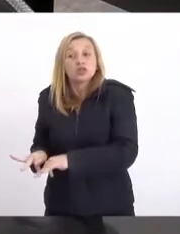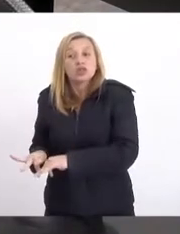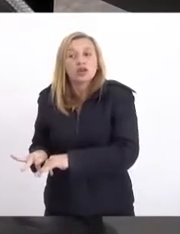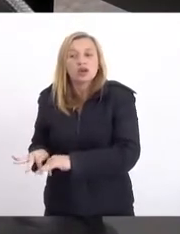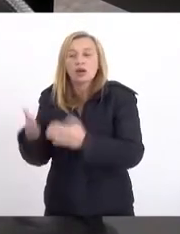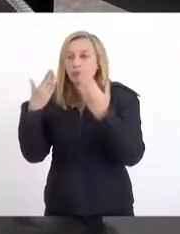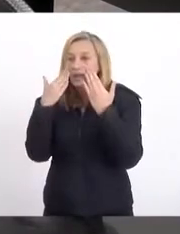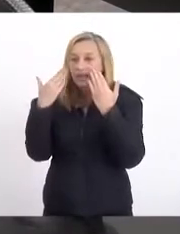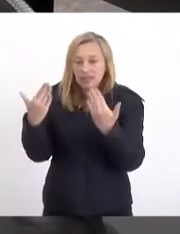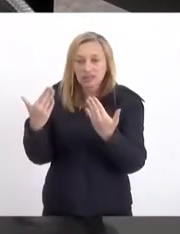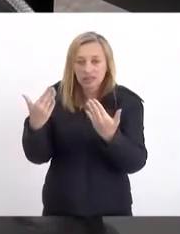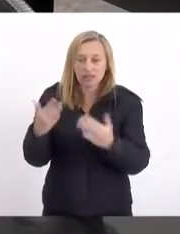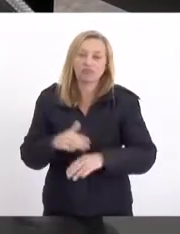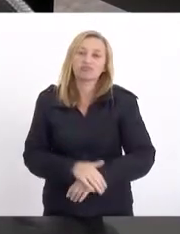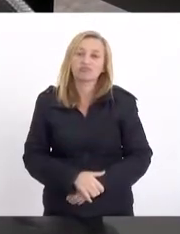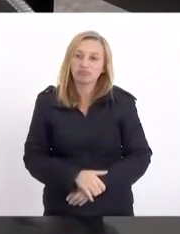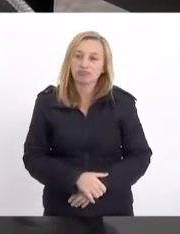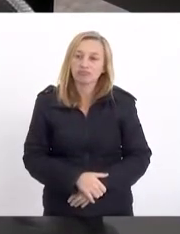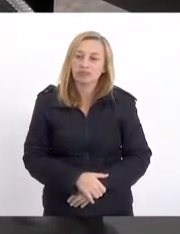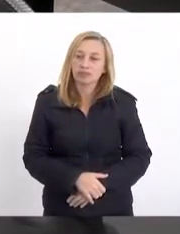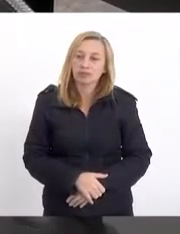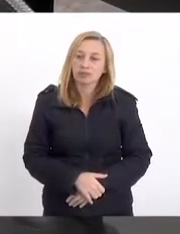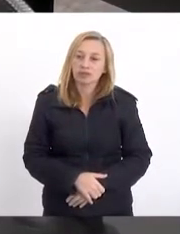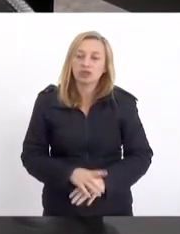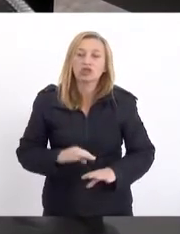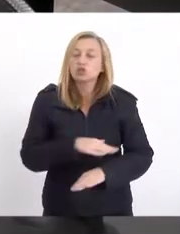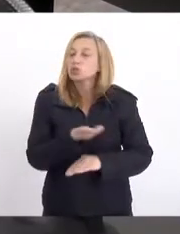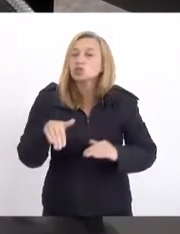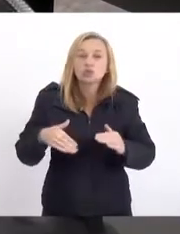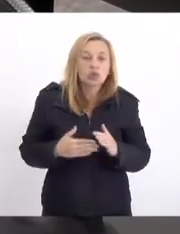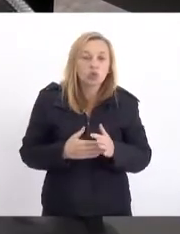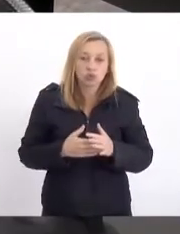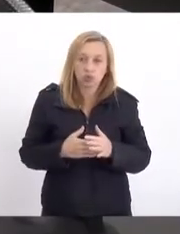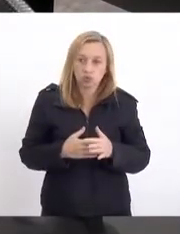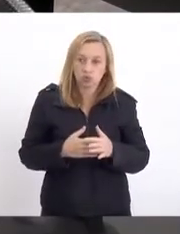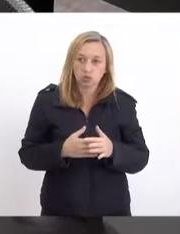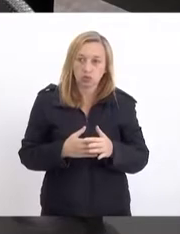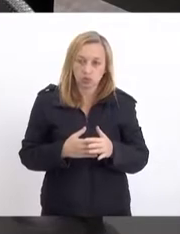a apresentação daquele organograma, o cronograma